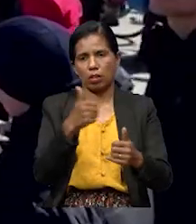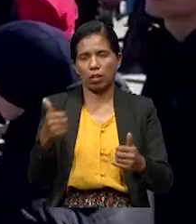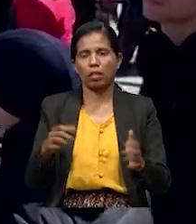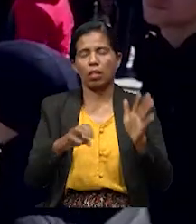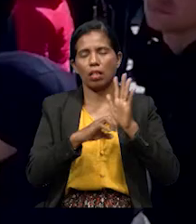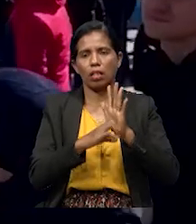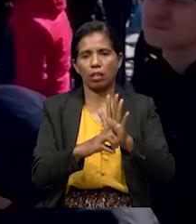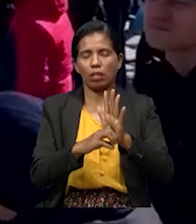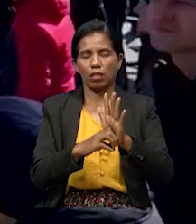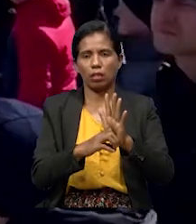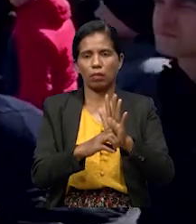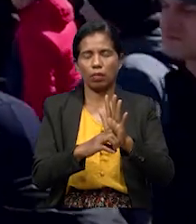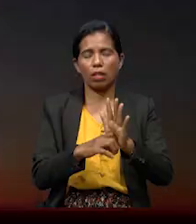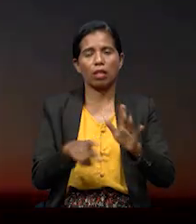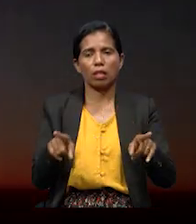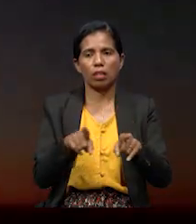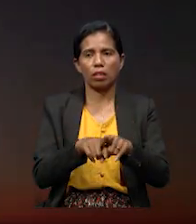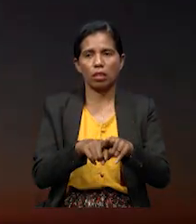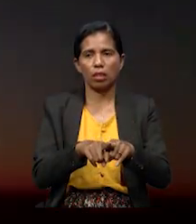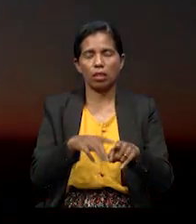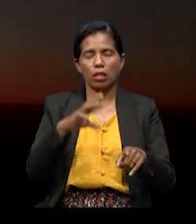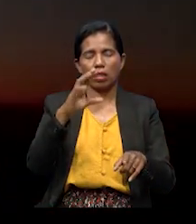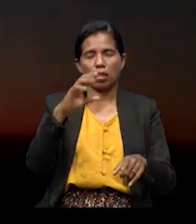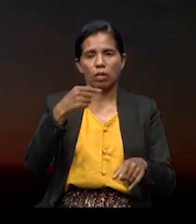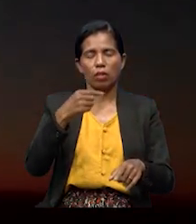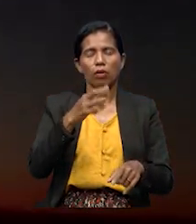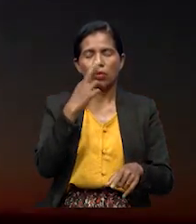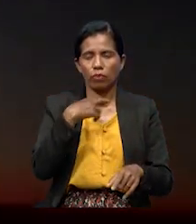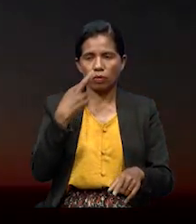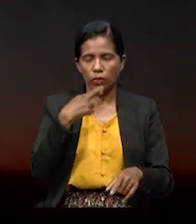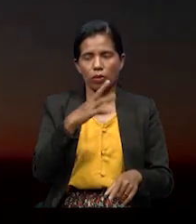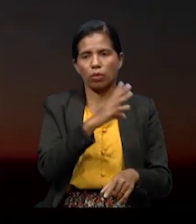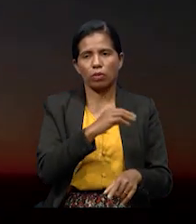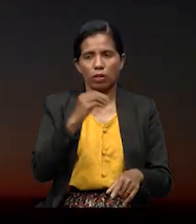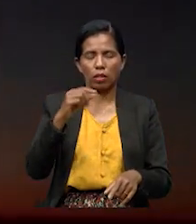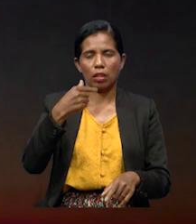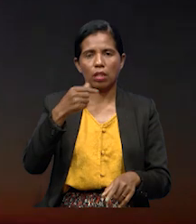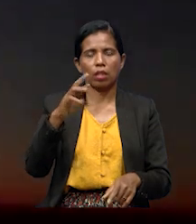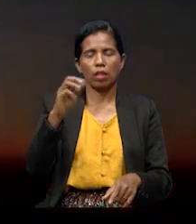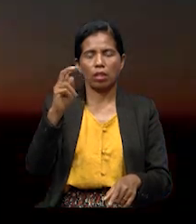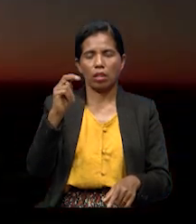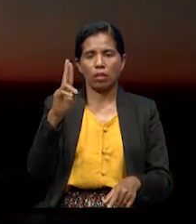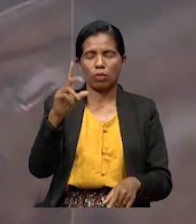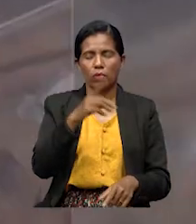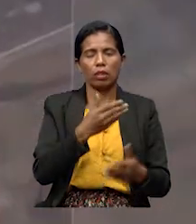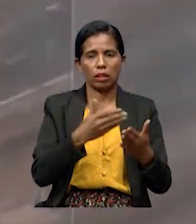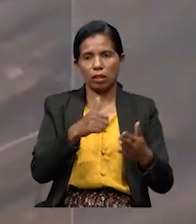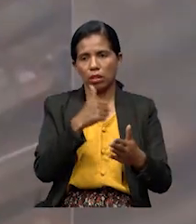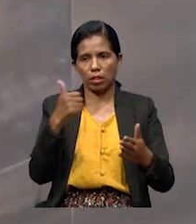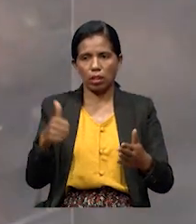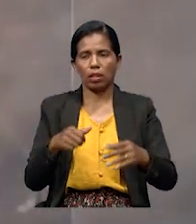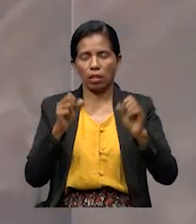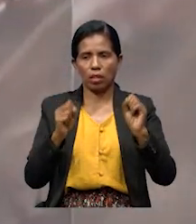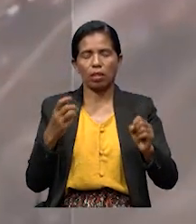exemplo, hanesan granula, hanesan fos, nomos hanesan produção serseluk nebe mak